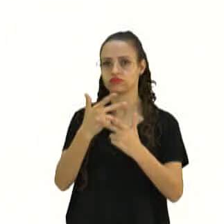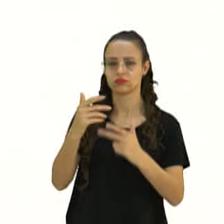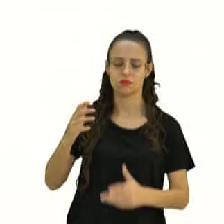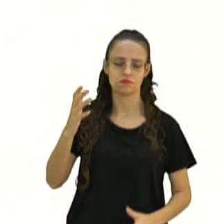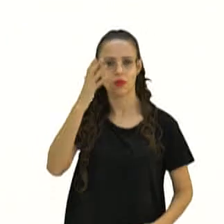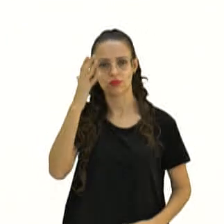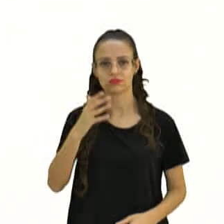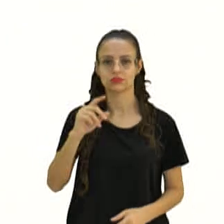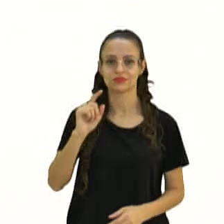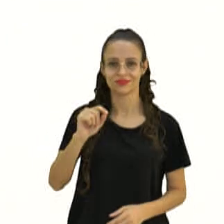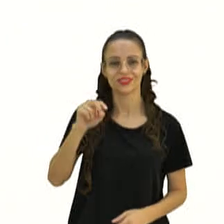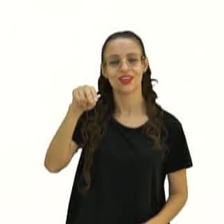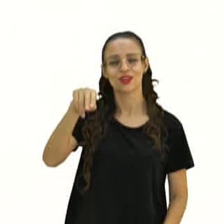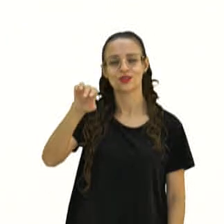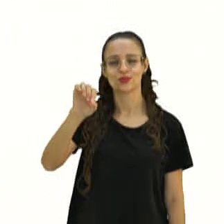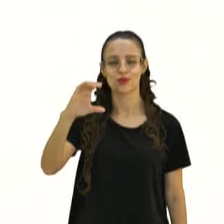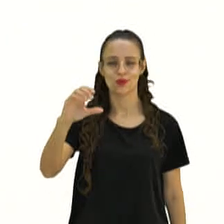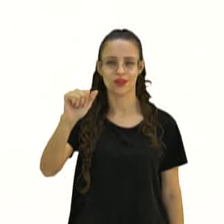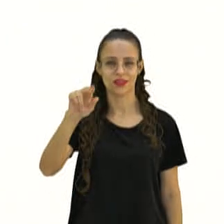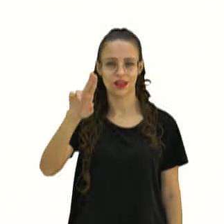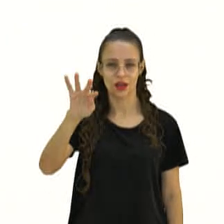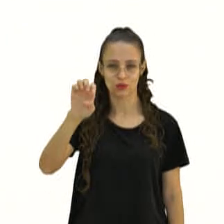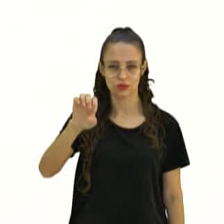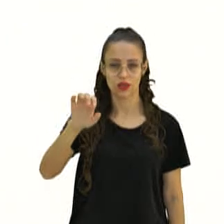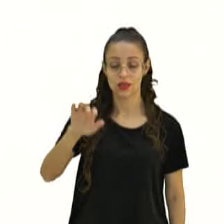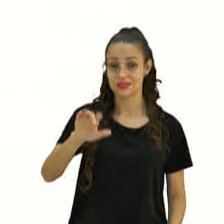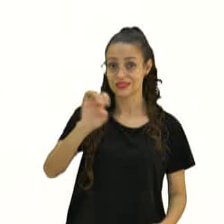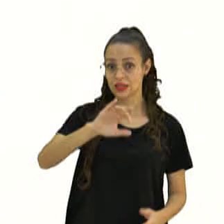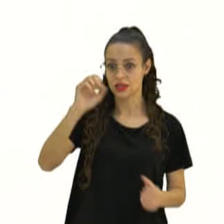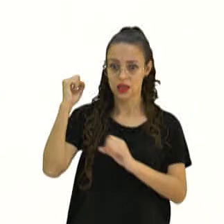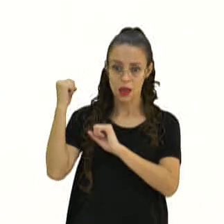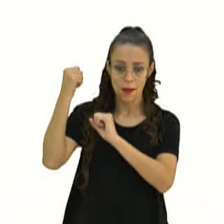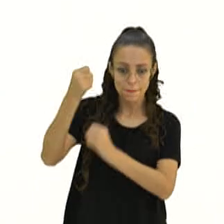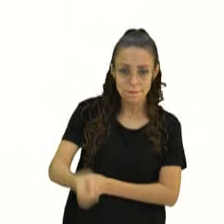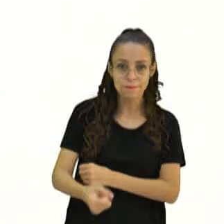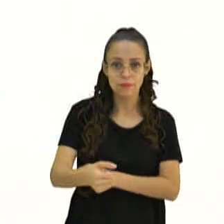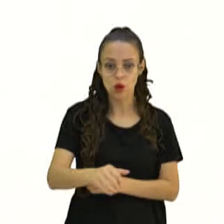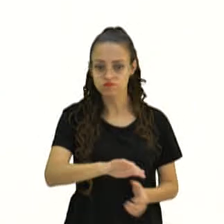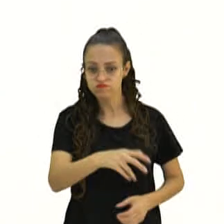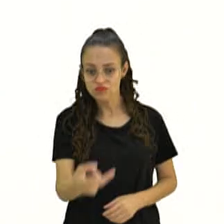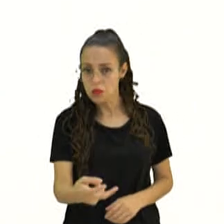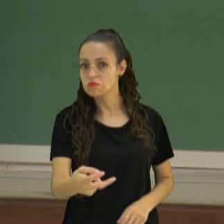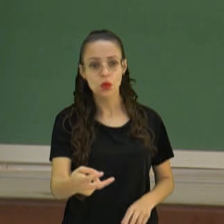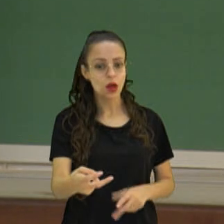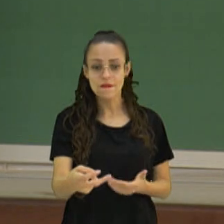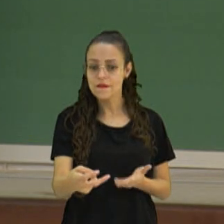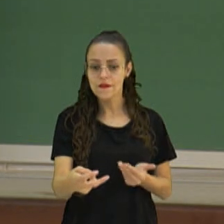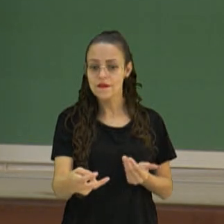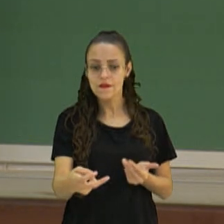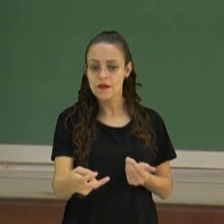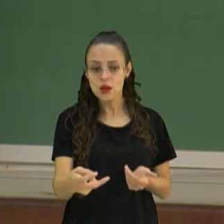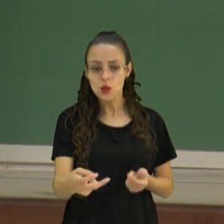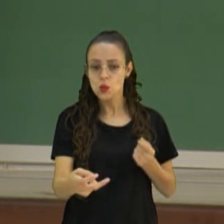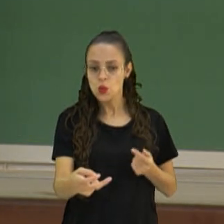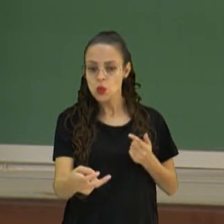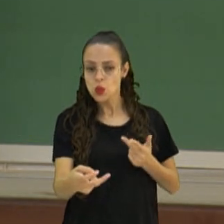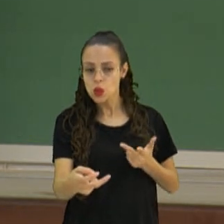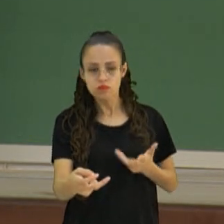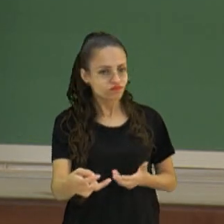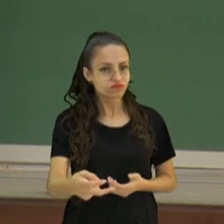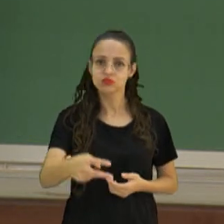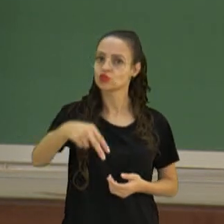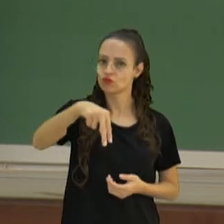impacto, né. Então nocaute, sempre que levei o adversário ao chão, ele não conseguiu retornar à luta, né, o árbitro fez a contagem e não conseguiu